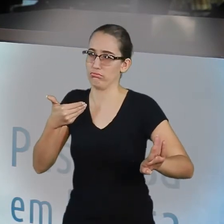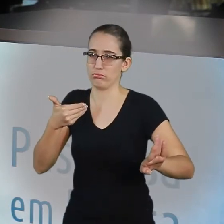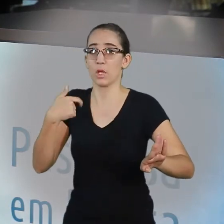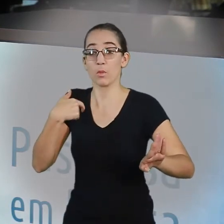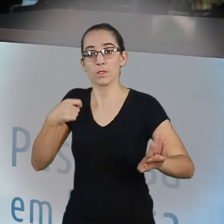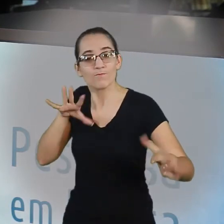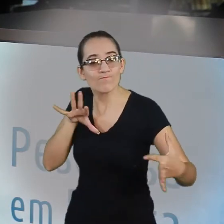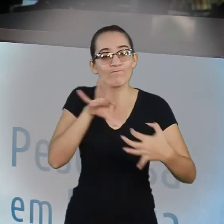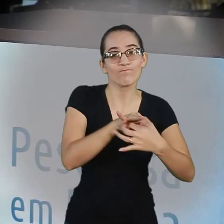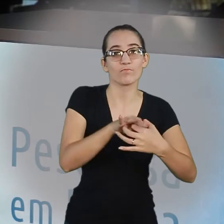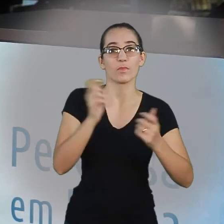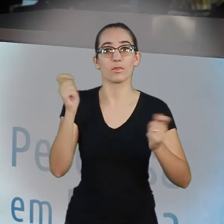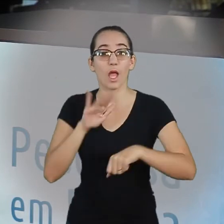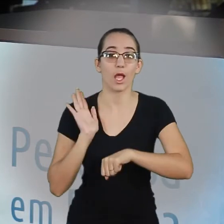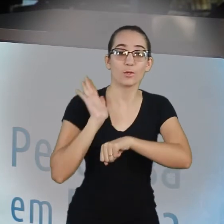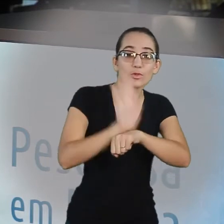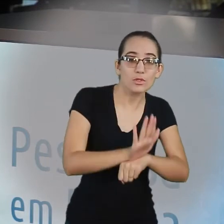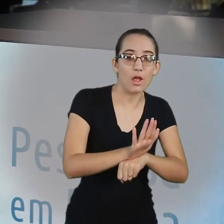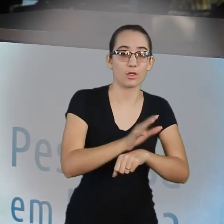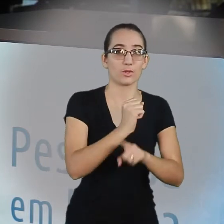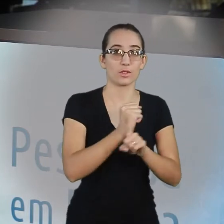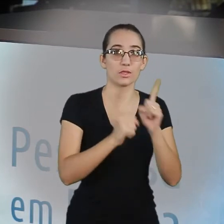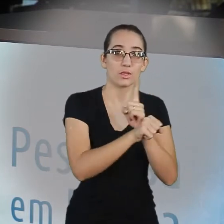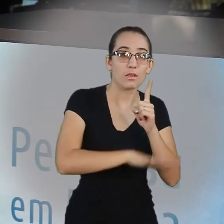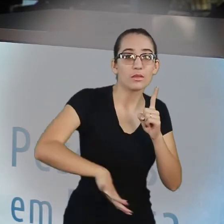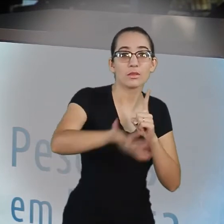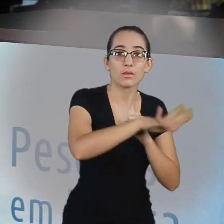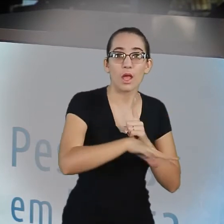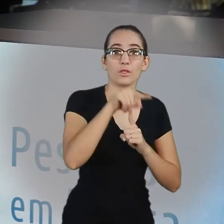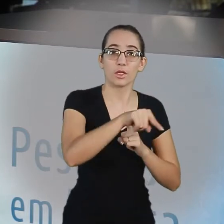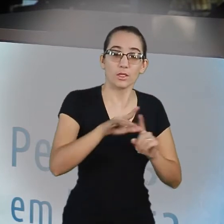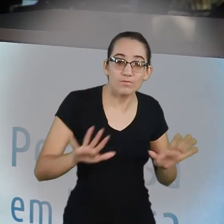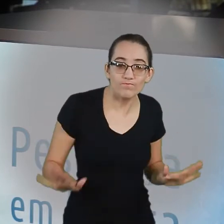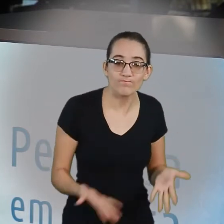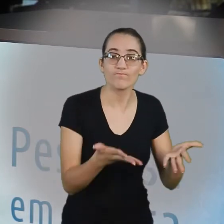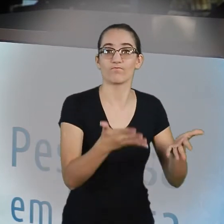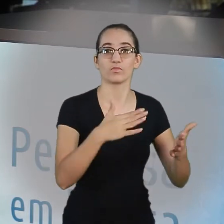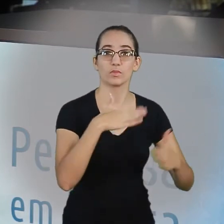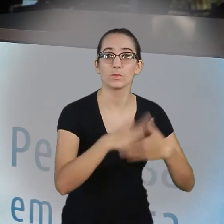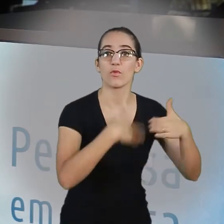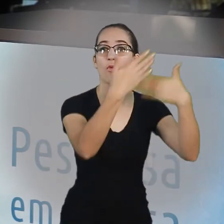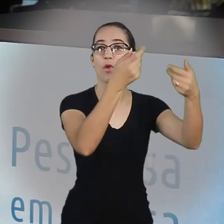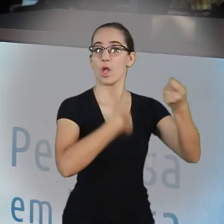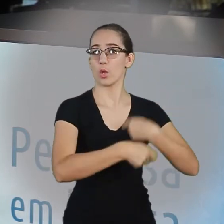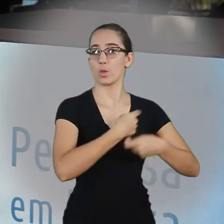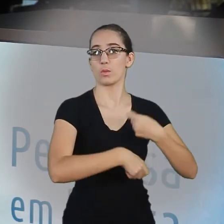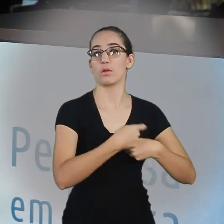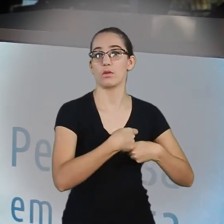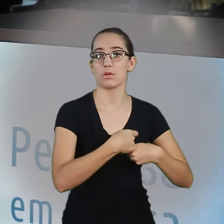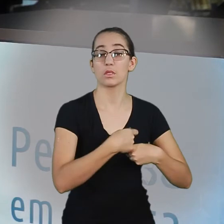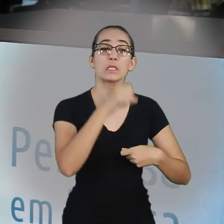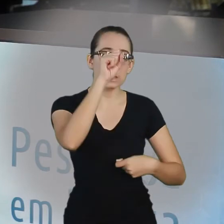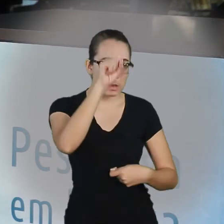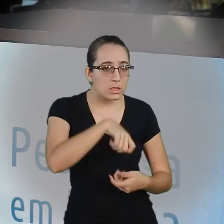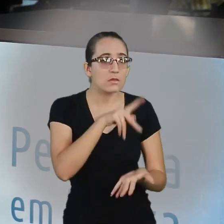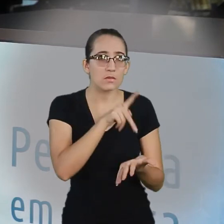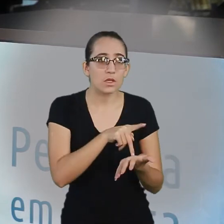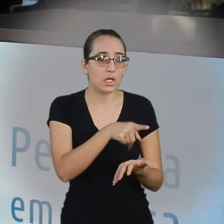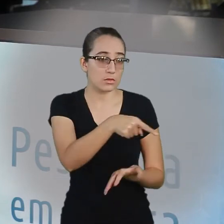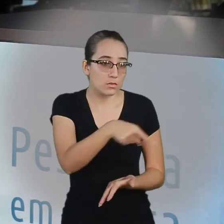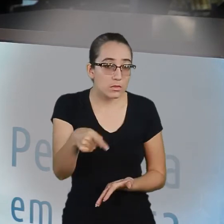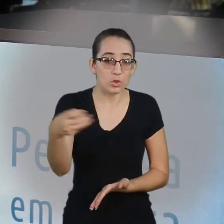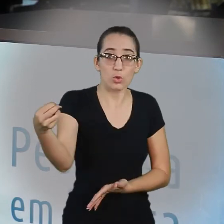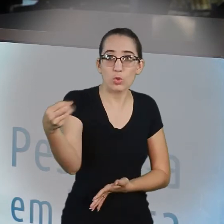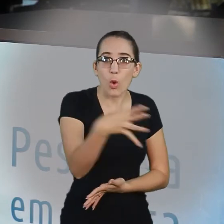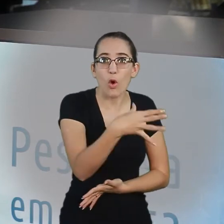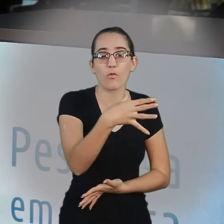desenvolvimento social, para o desenvolvimento econômico, ela tem que colaborar para a geração de novos empreendedores com uma